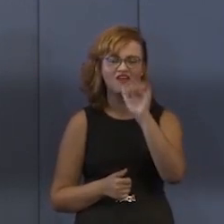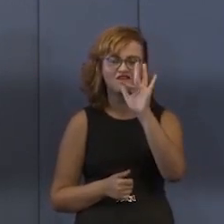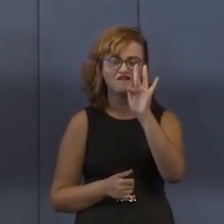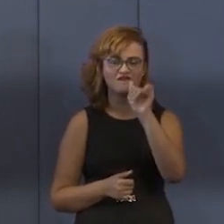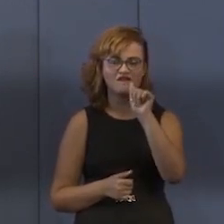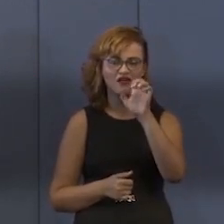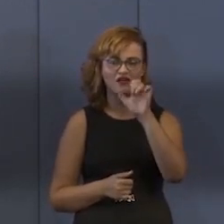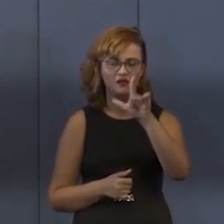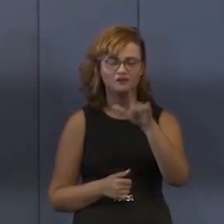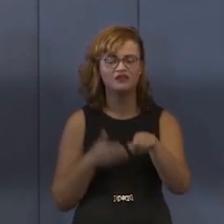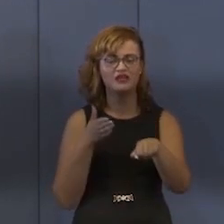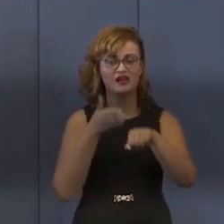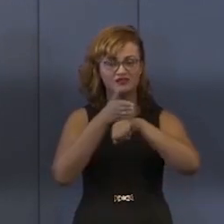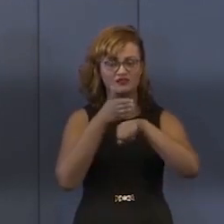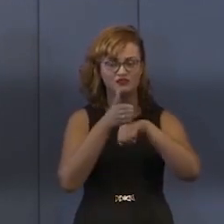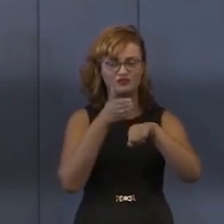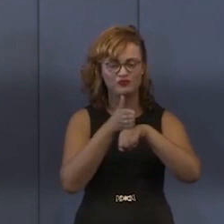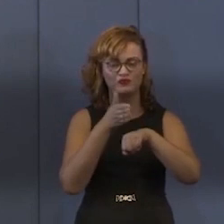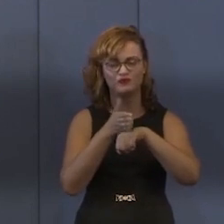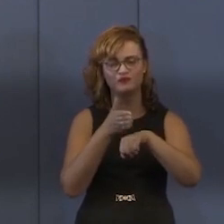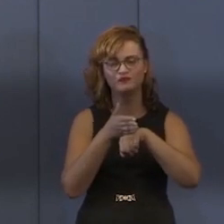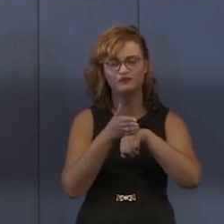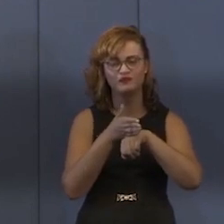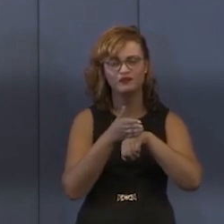Rafael Miranda é o nome dele, ele acessou